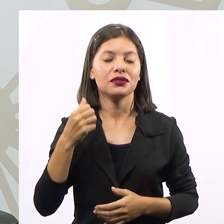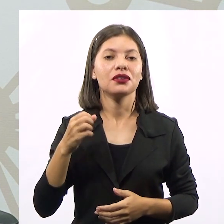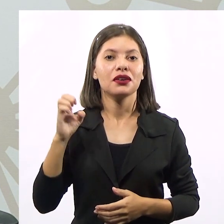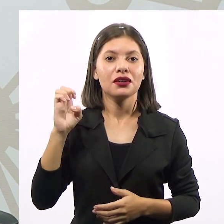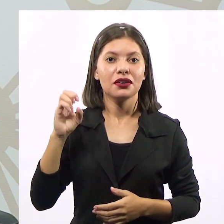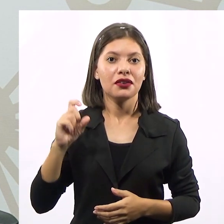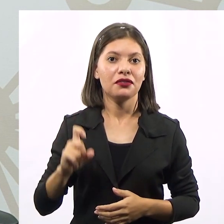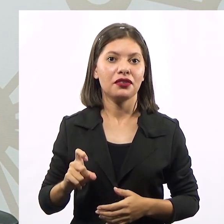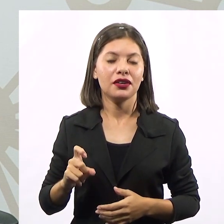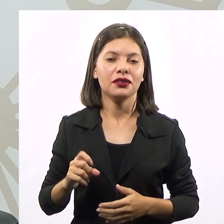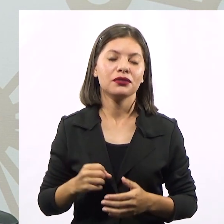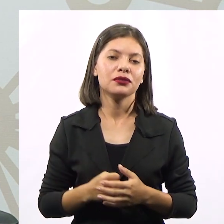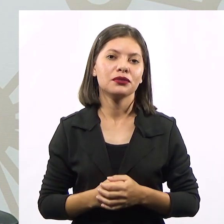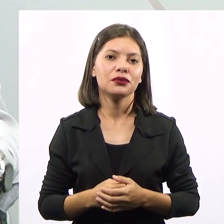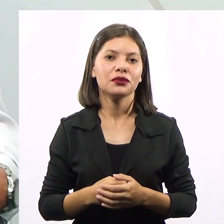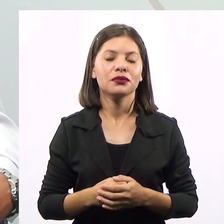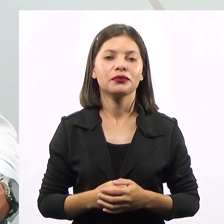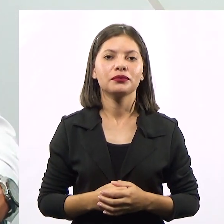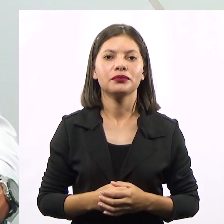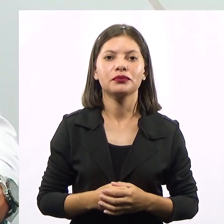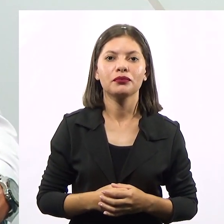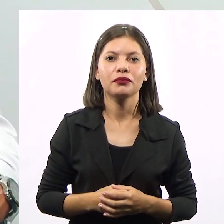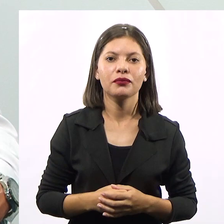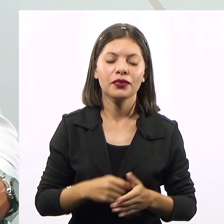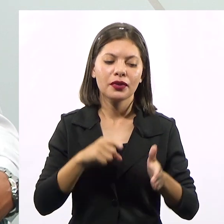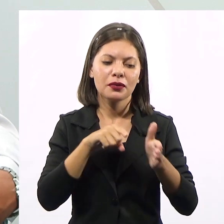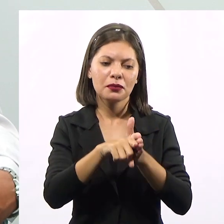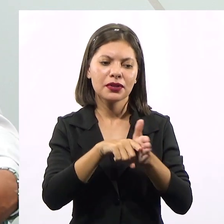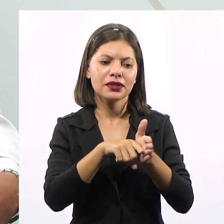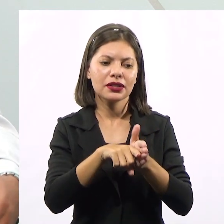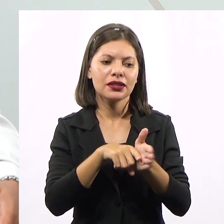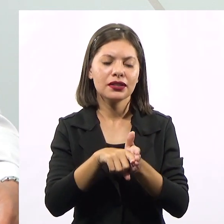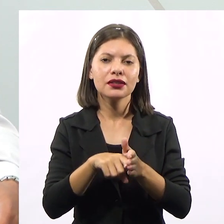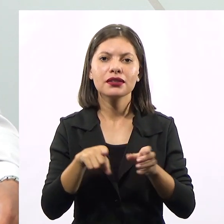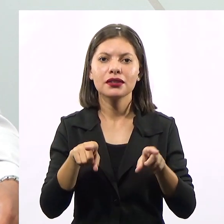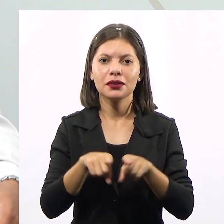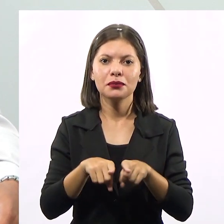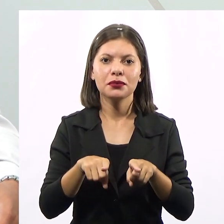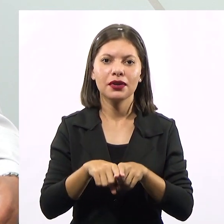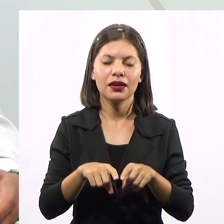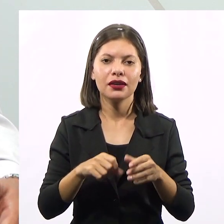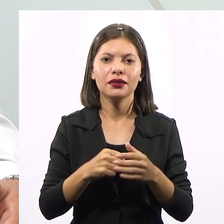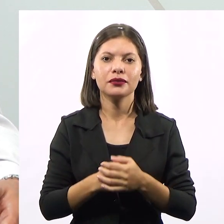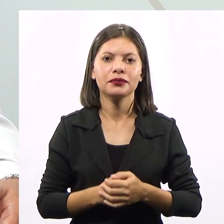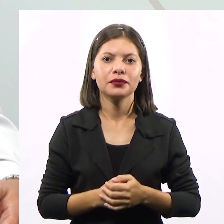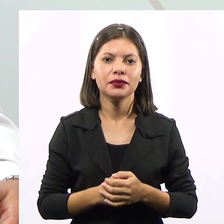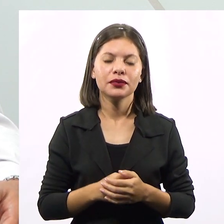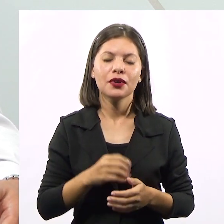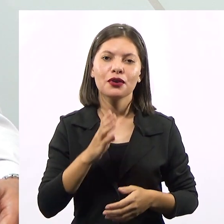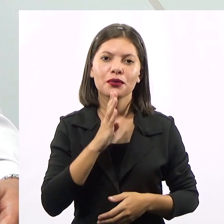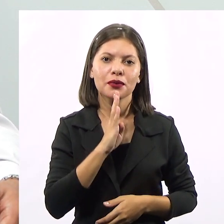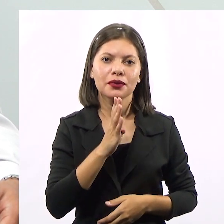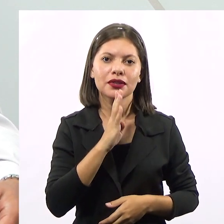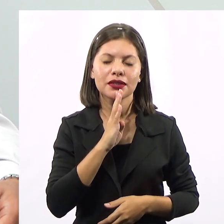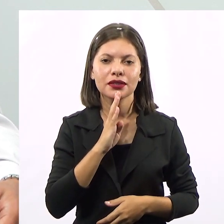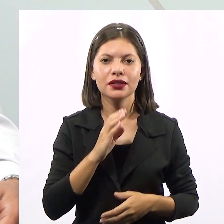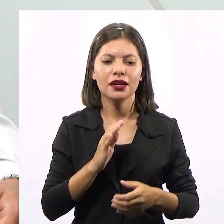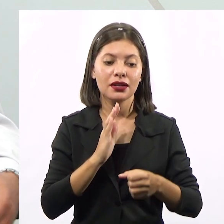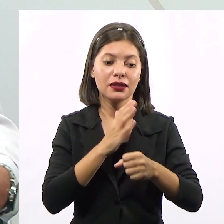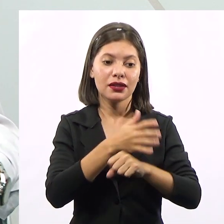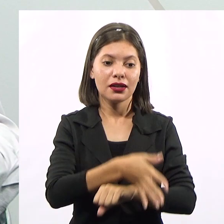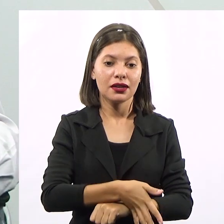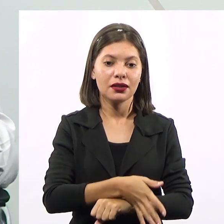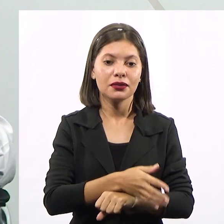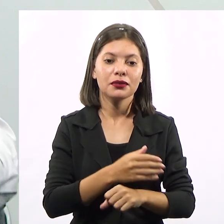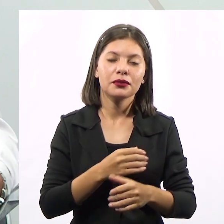bons, se vai ter um efeito adverso no nosso corpo. Quando a gente vai fazer uma pesquisa social, a gente precisa